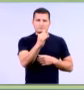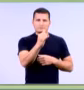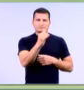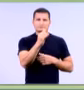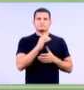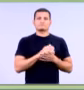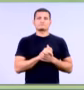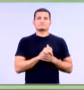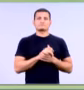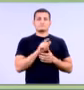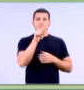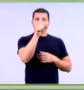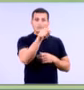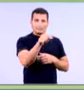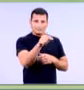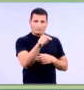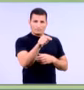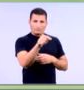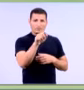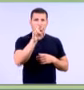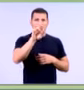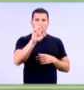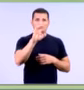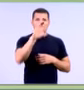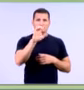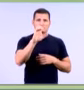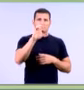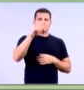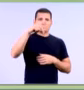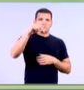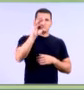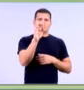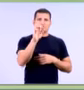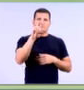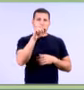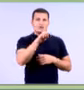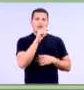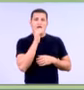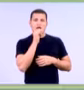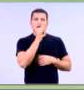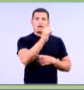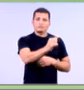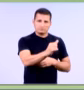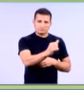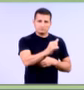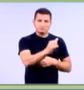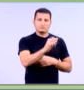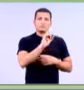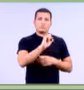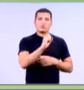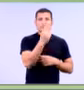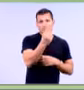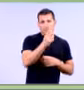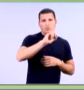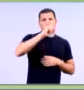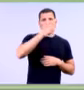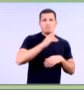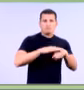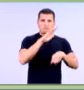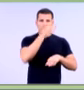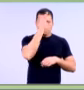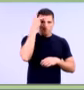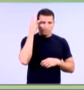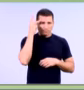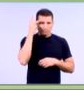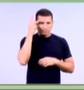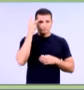O receptor é aquele que vai receber essa mensagem, pode ser uma ou mais pessoas. A mensagem